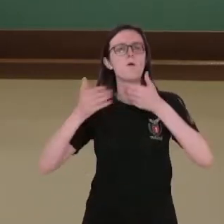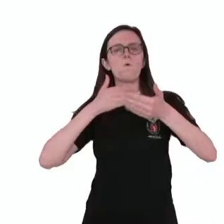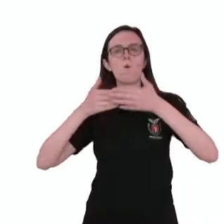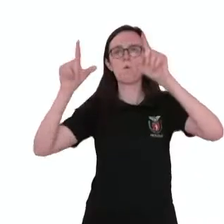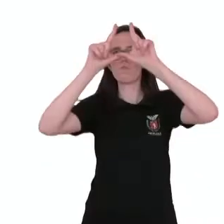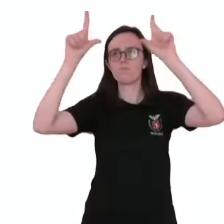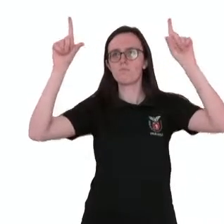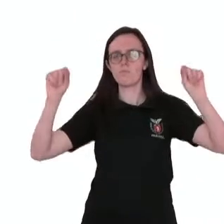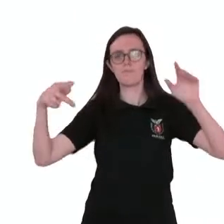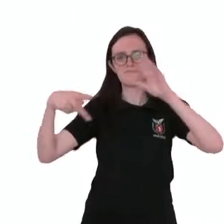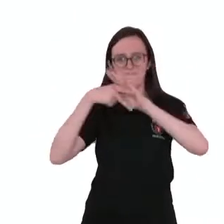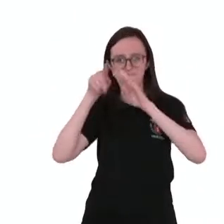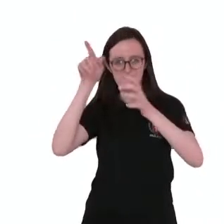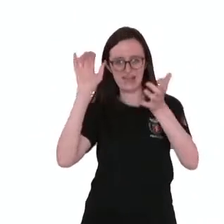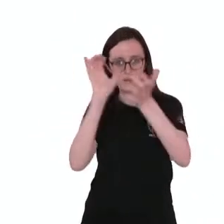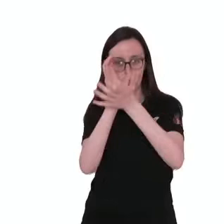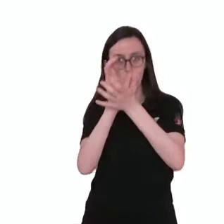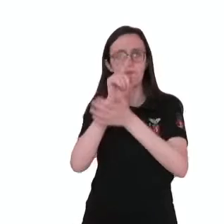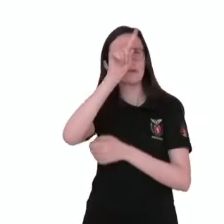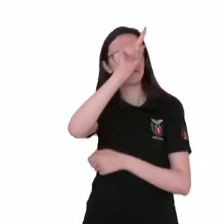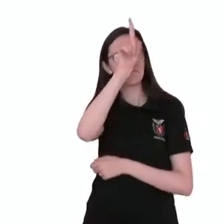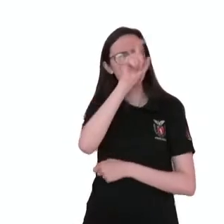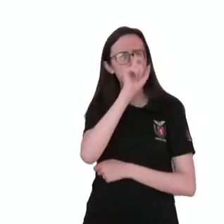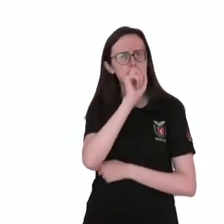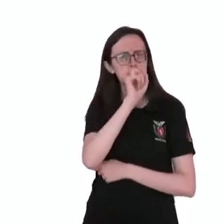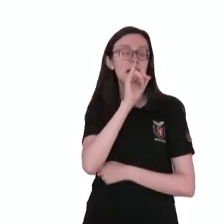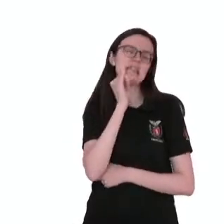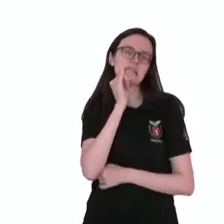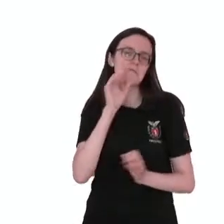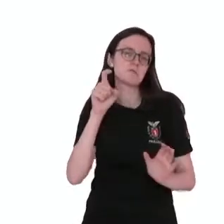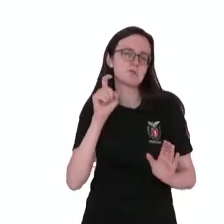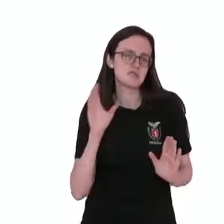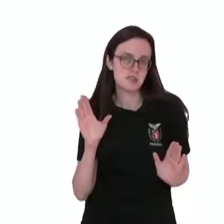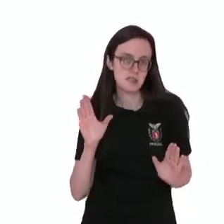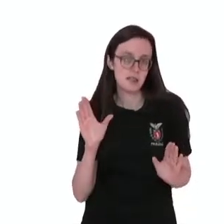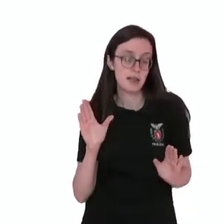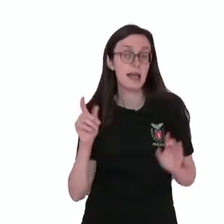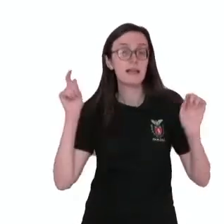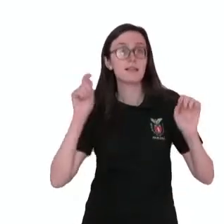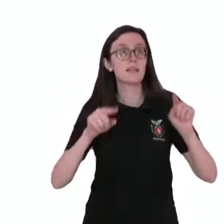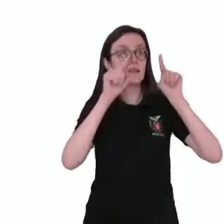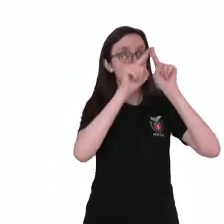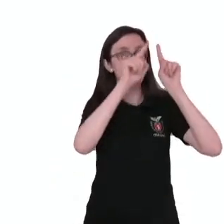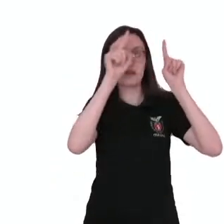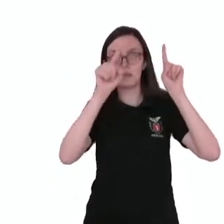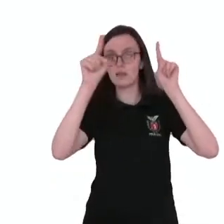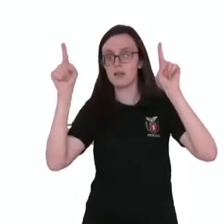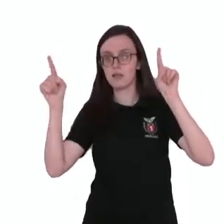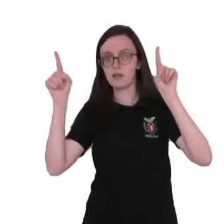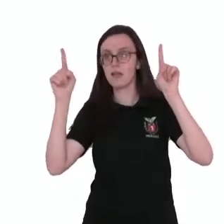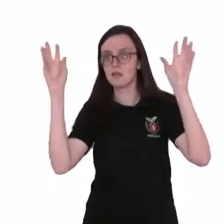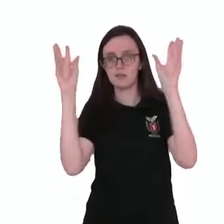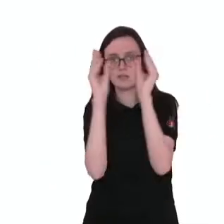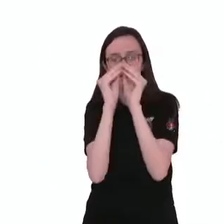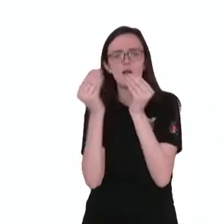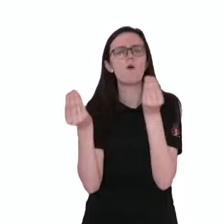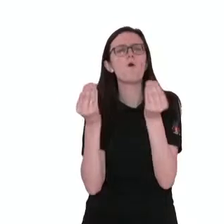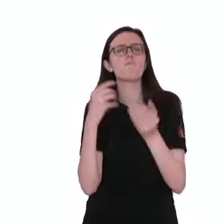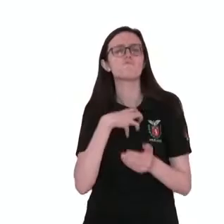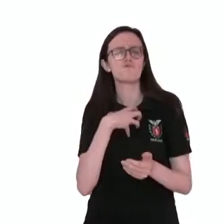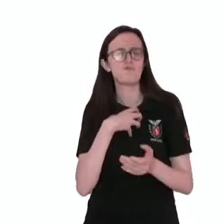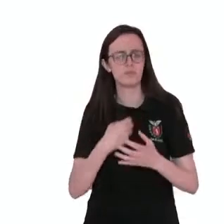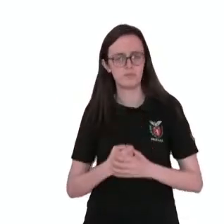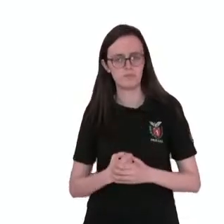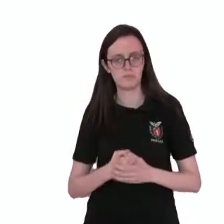segundo grau com uma incógnita, x, por exemplo, pode ser expressa na forma reduzida da seguinte